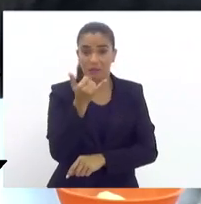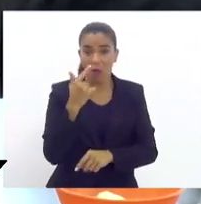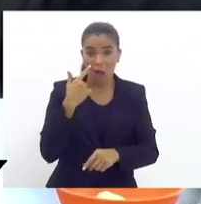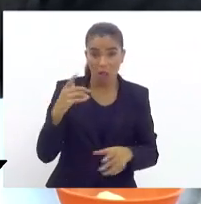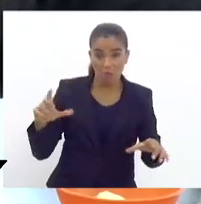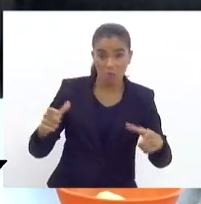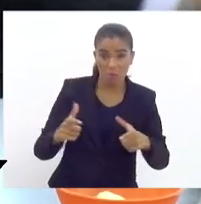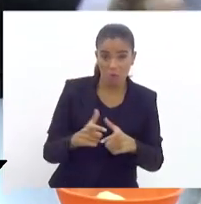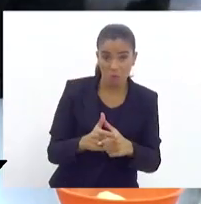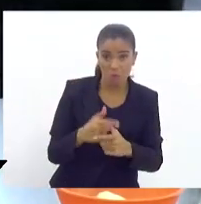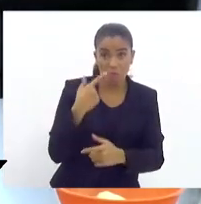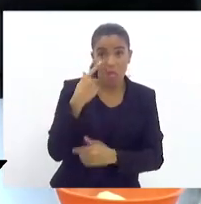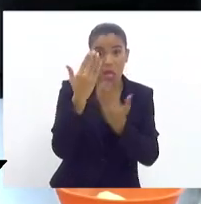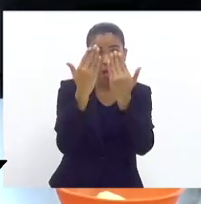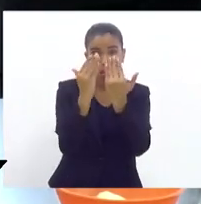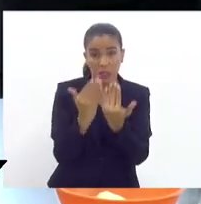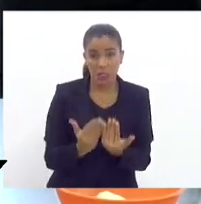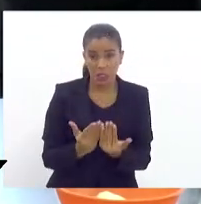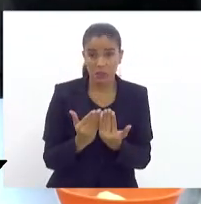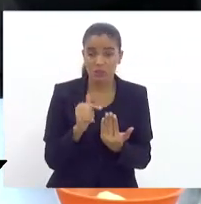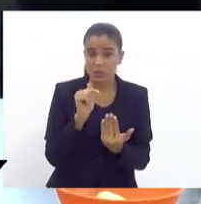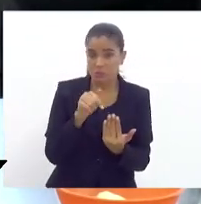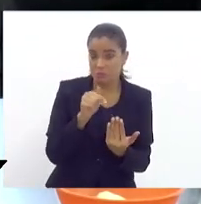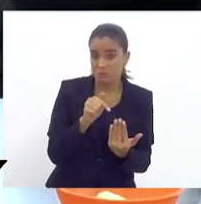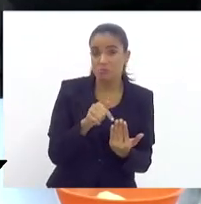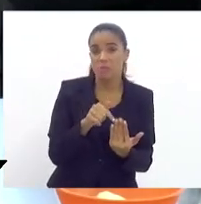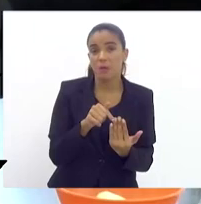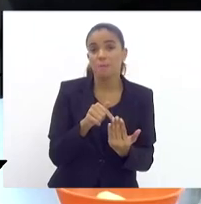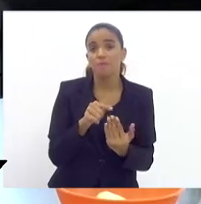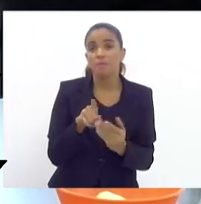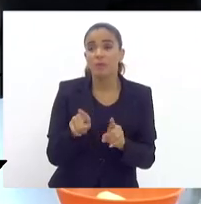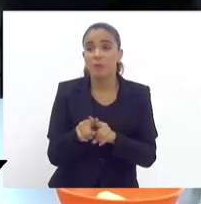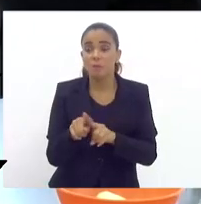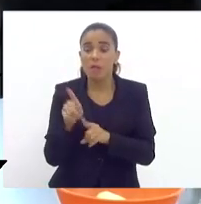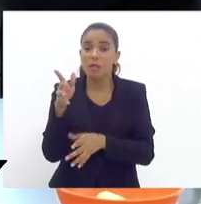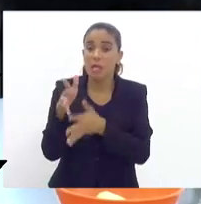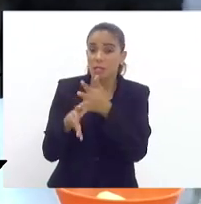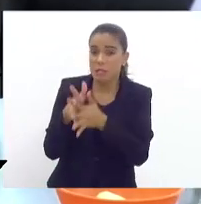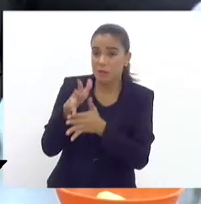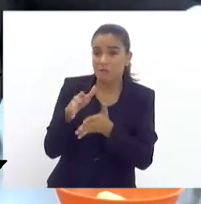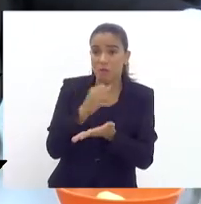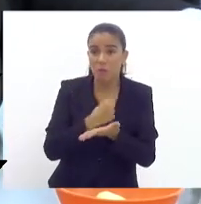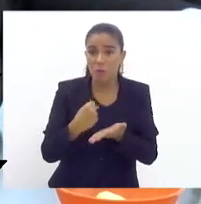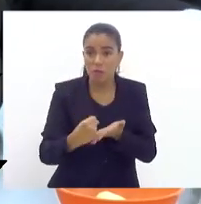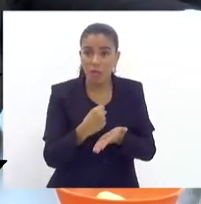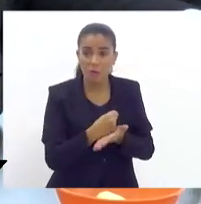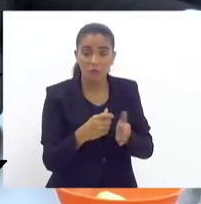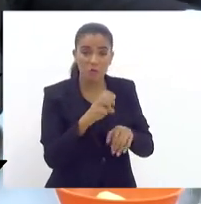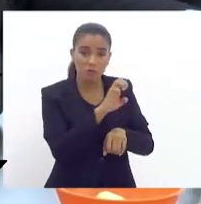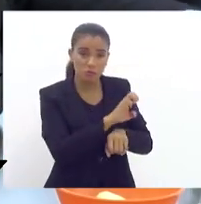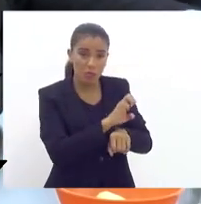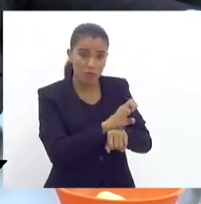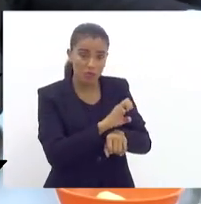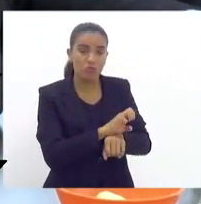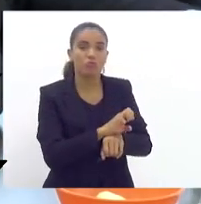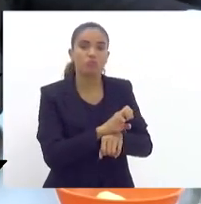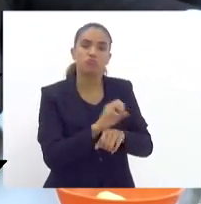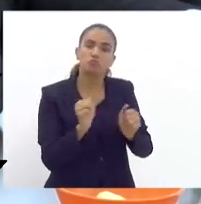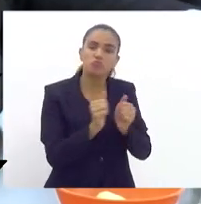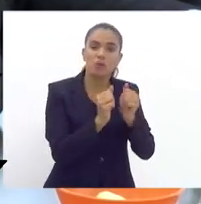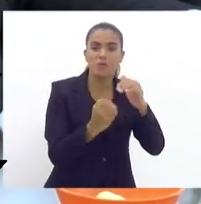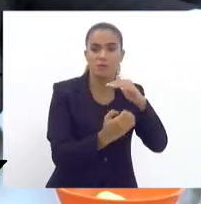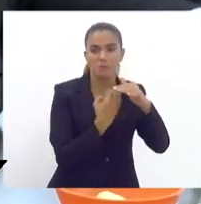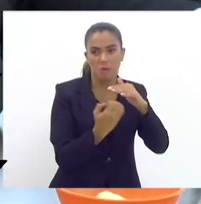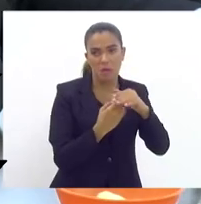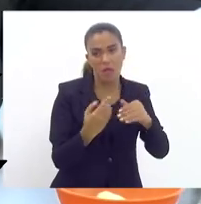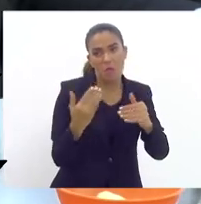Então, analisando isso tudo aqui, além de estar interferindo nos contratos firmados pelo Estado de concessões, eu dei